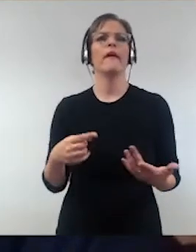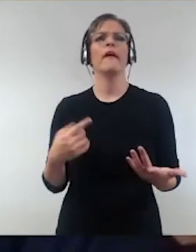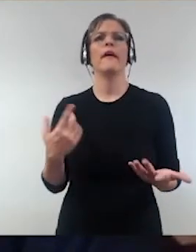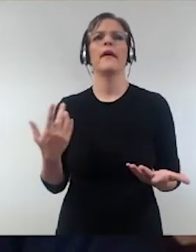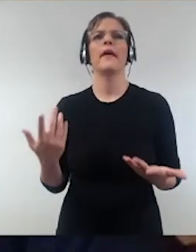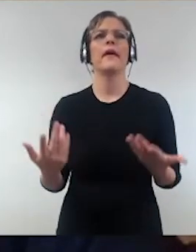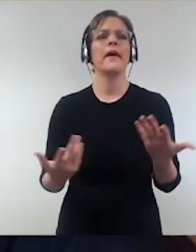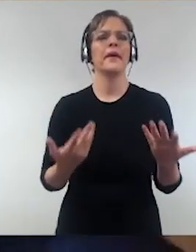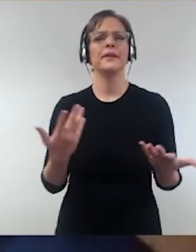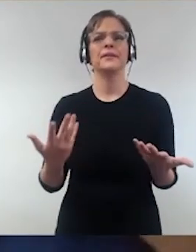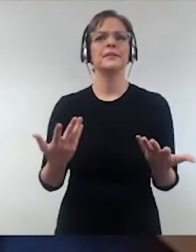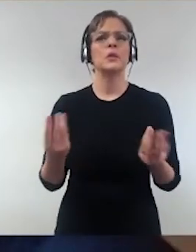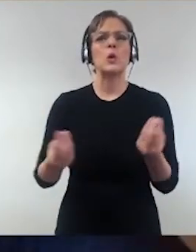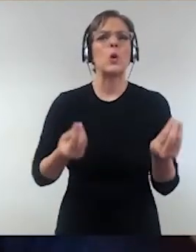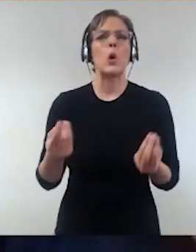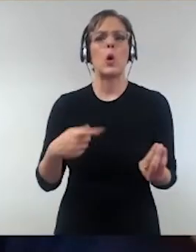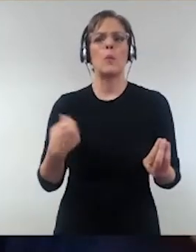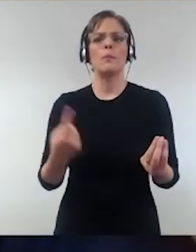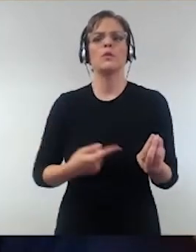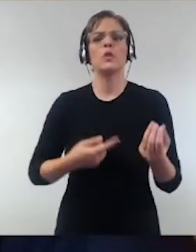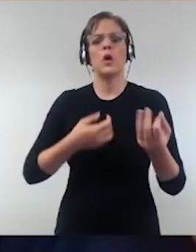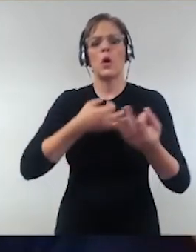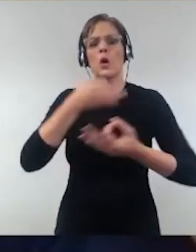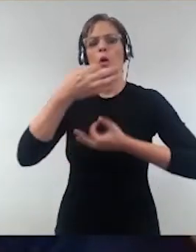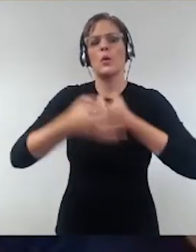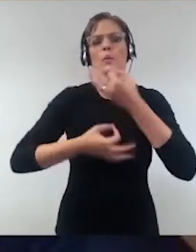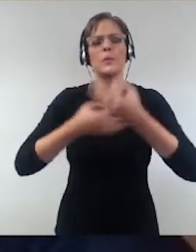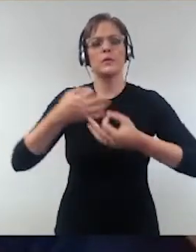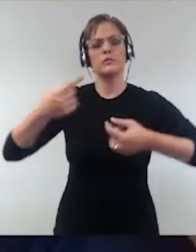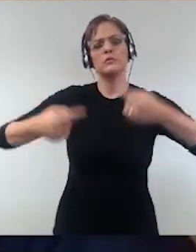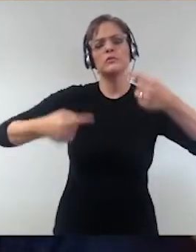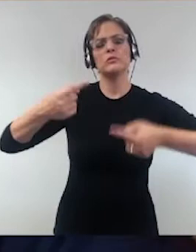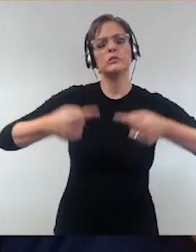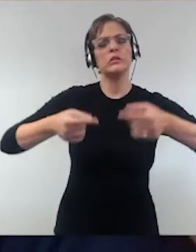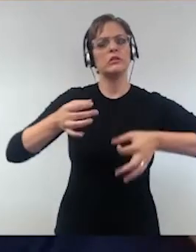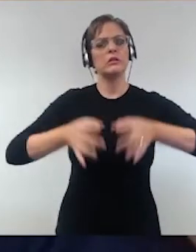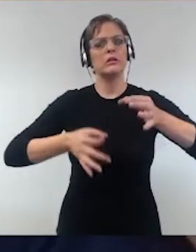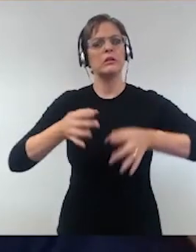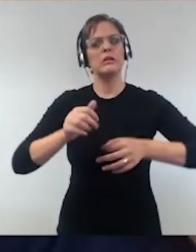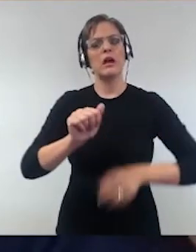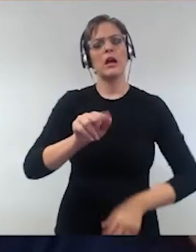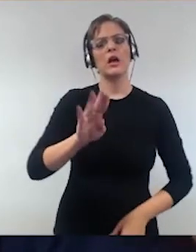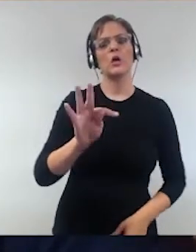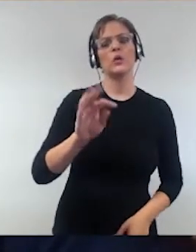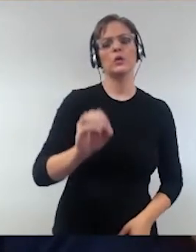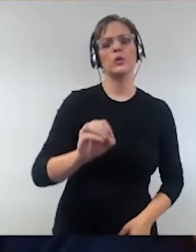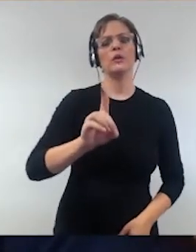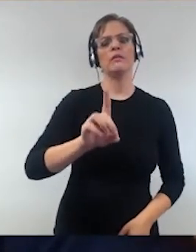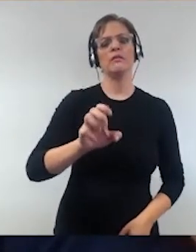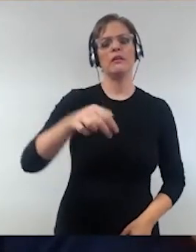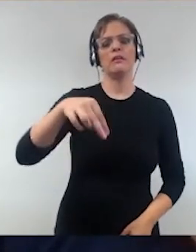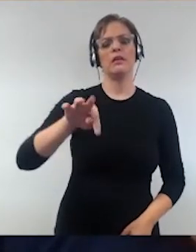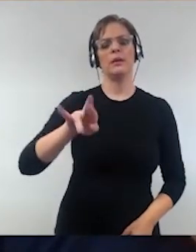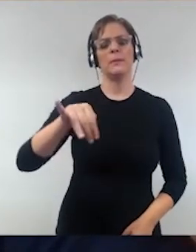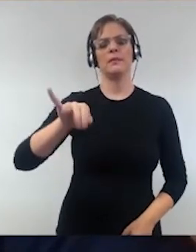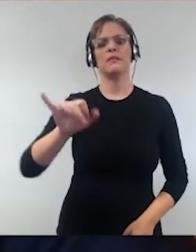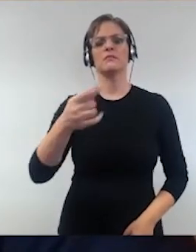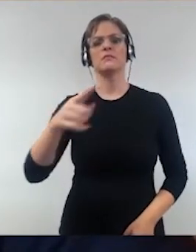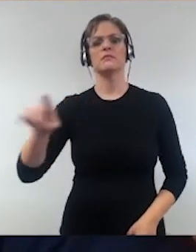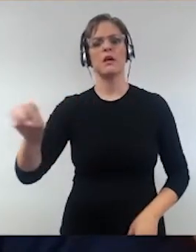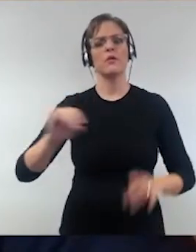o discurso jurídico quando tratamos da ideia da autodeterminação informativa e de que forma dela, em algum